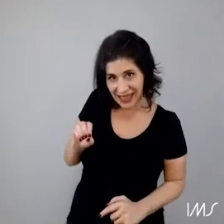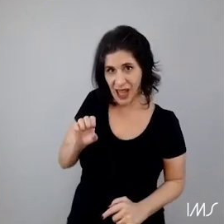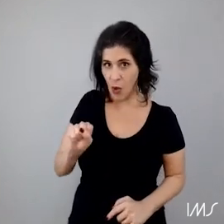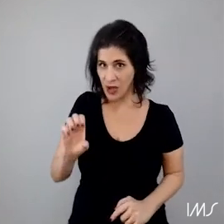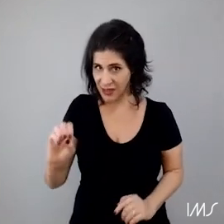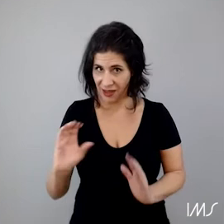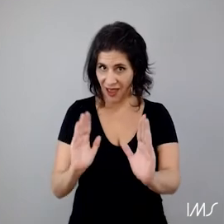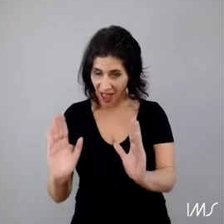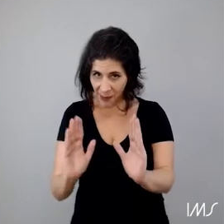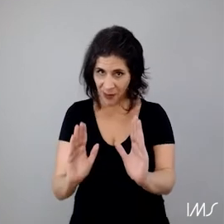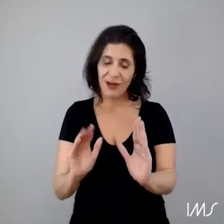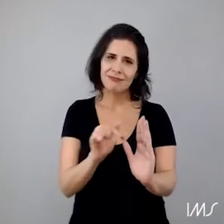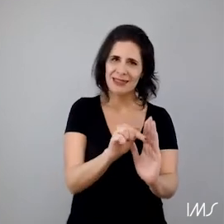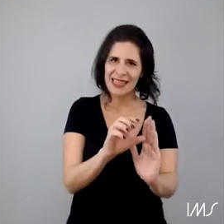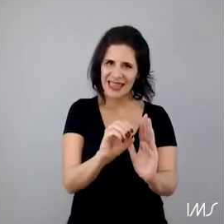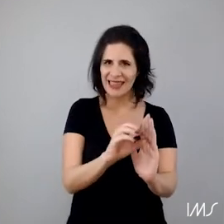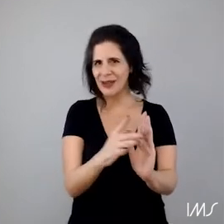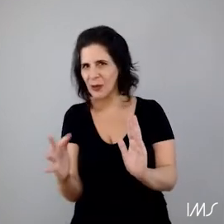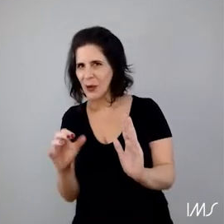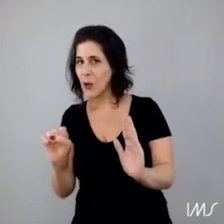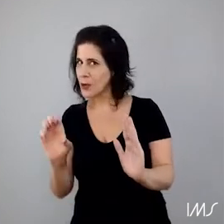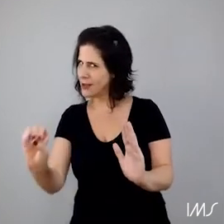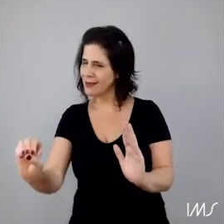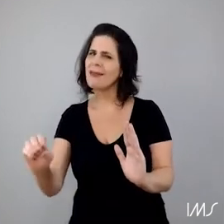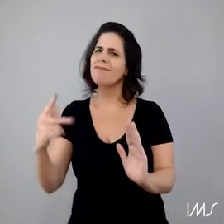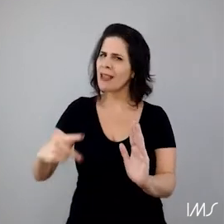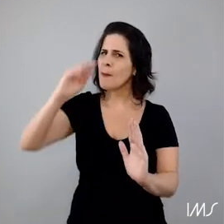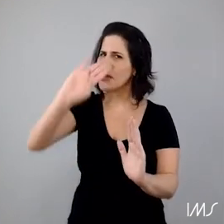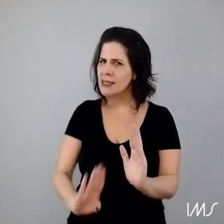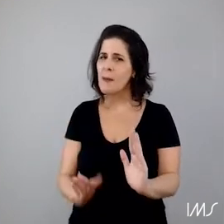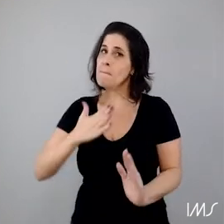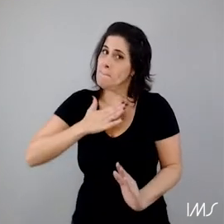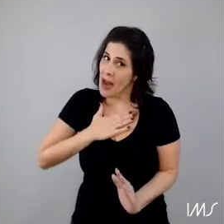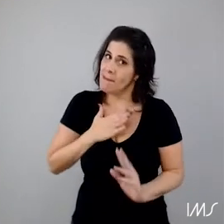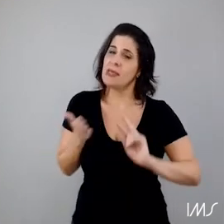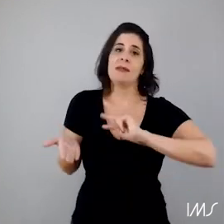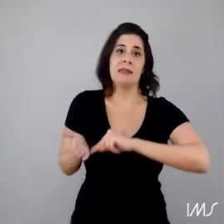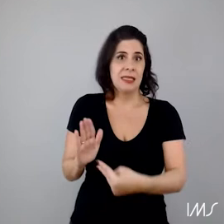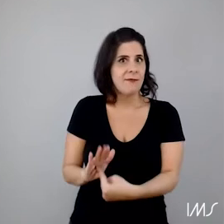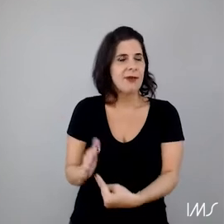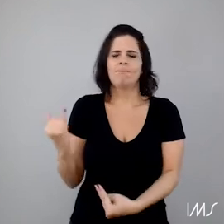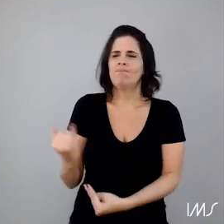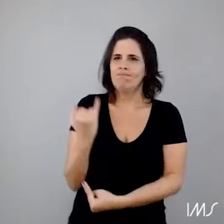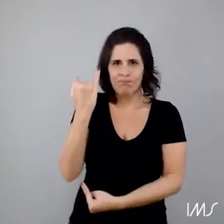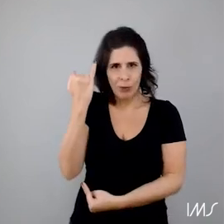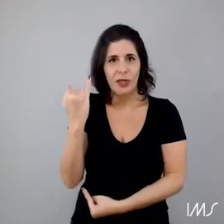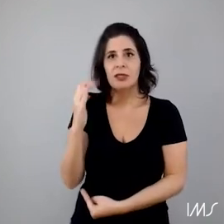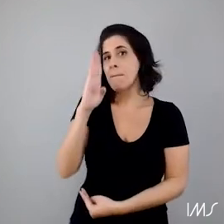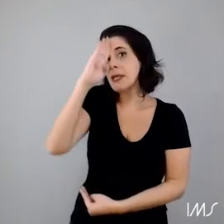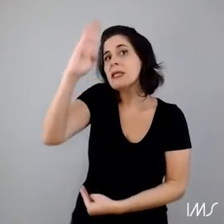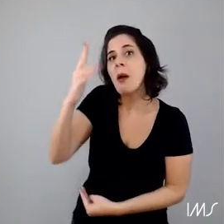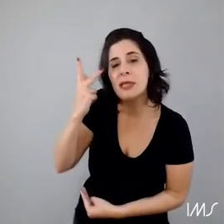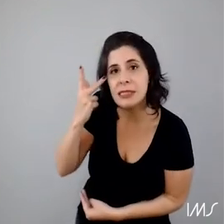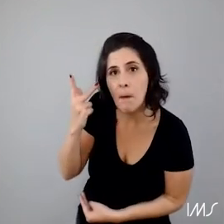mim, tem um significado amplo associado ao fato de que é exatamente